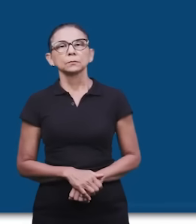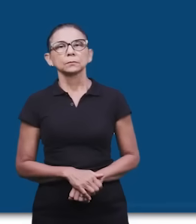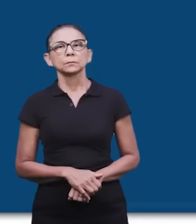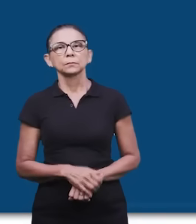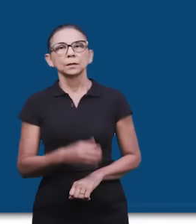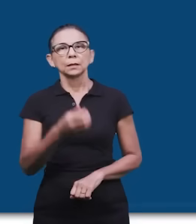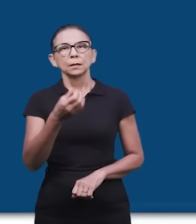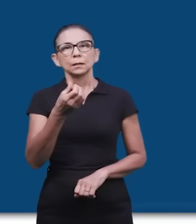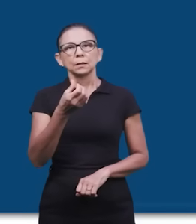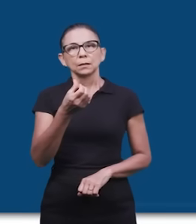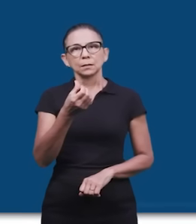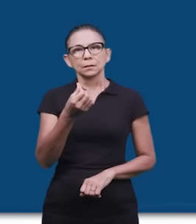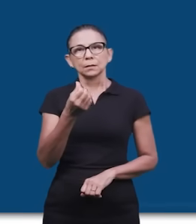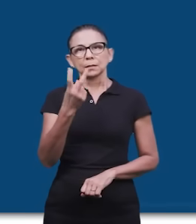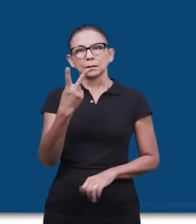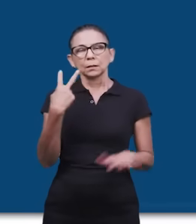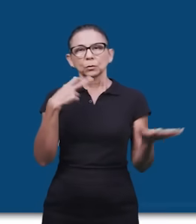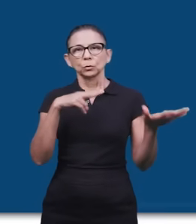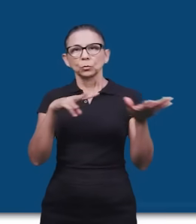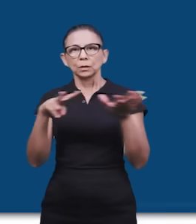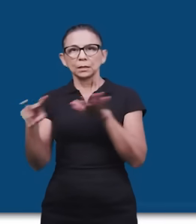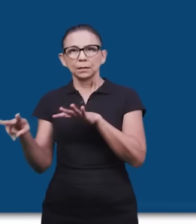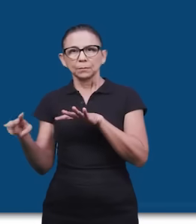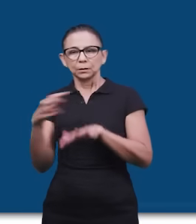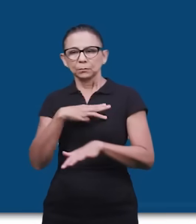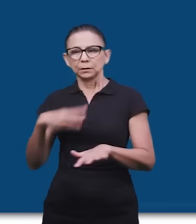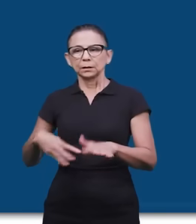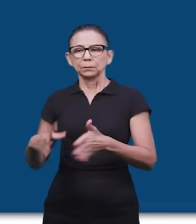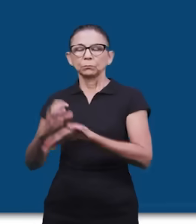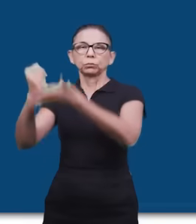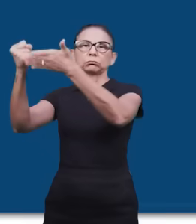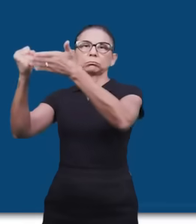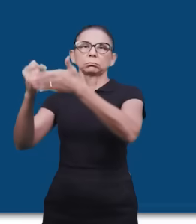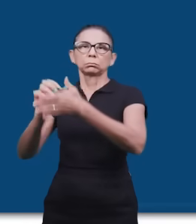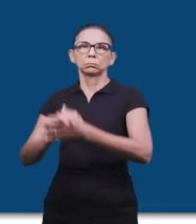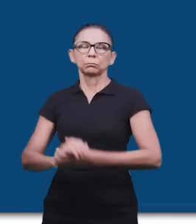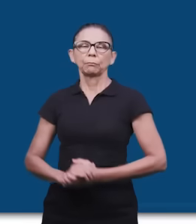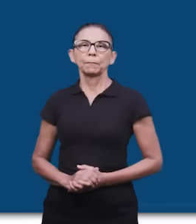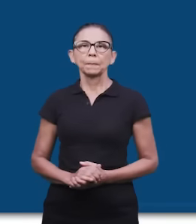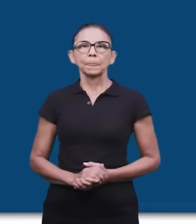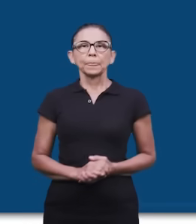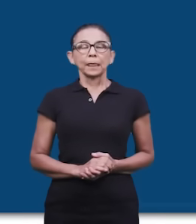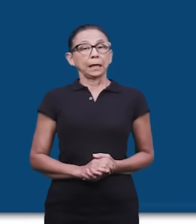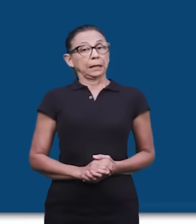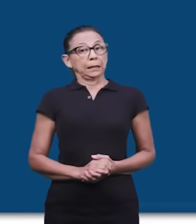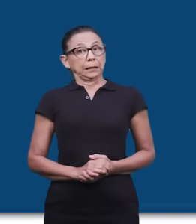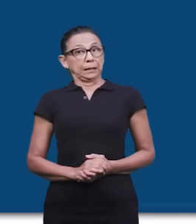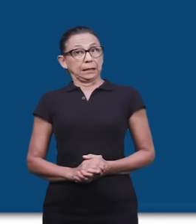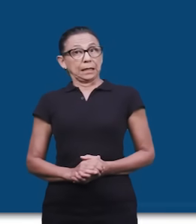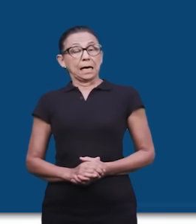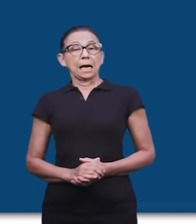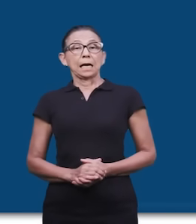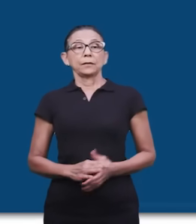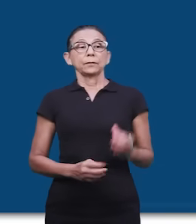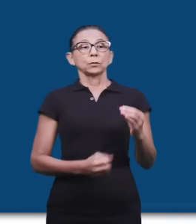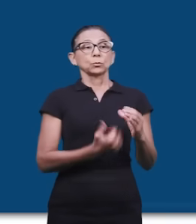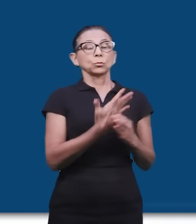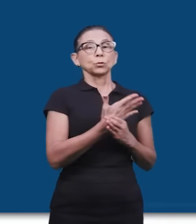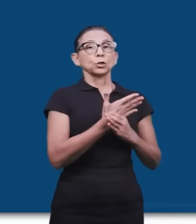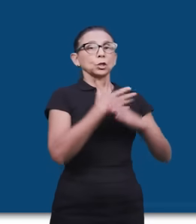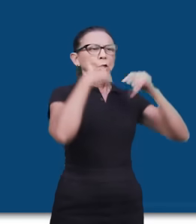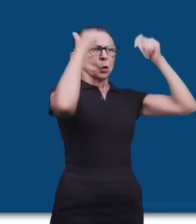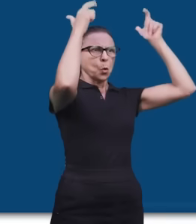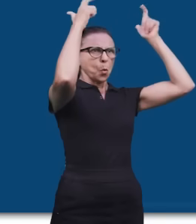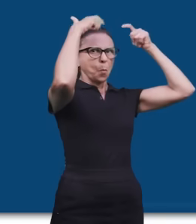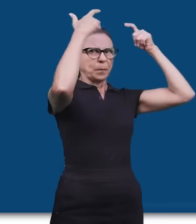Depois das 62 semanas será tirado o Messias e não será mais. Falamos a respeito disso. O povo do príncipe que há de vir destruirá a cidade e